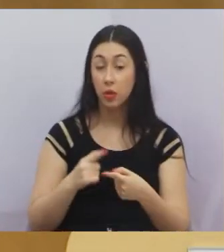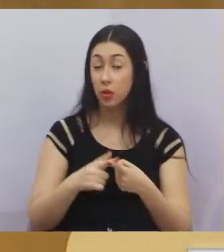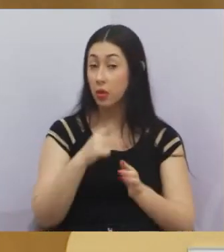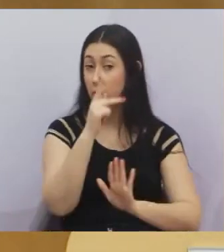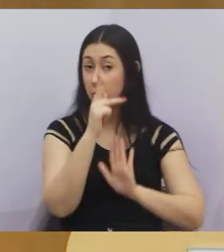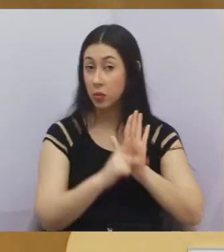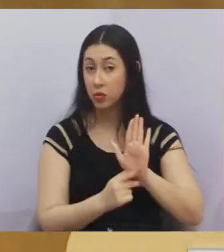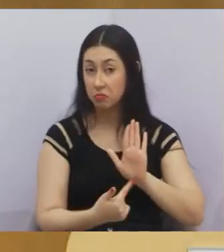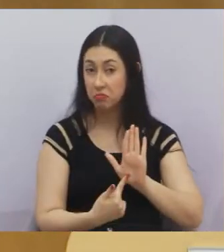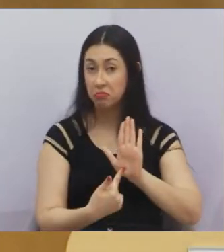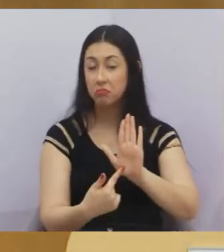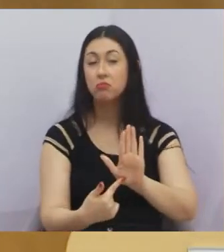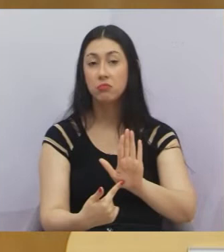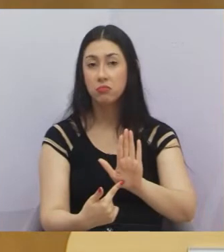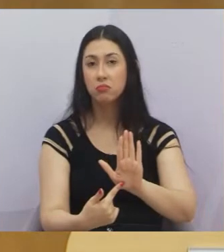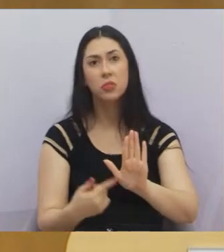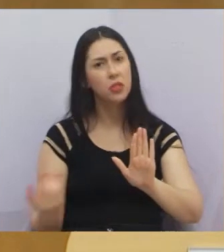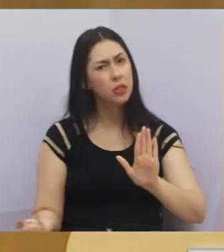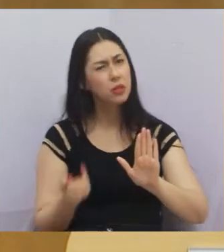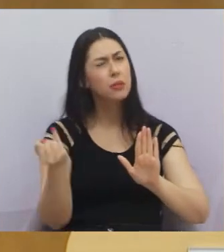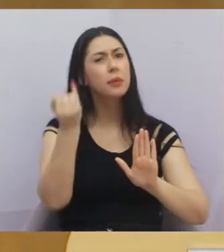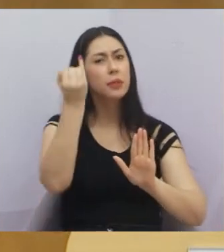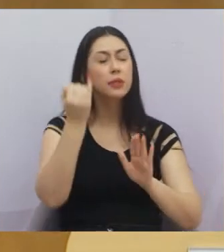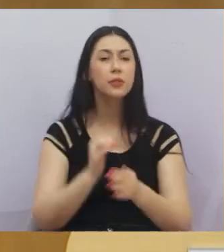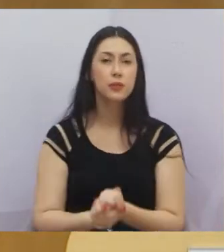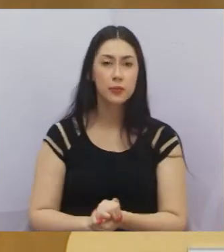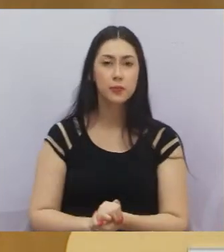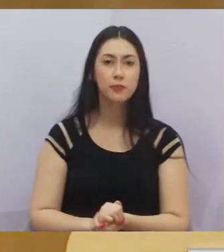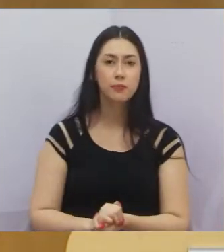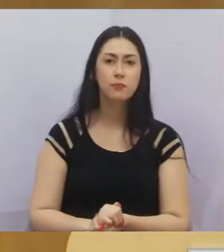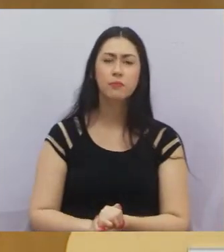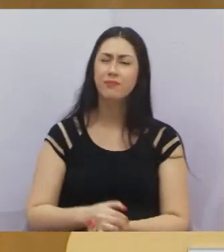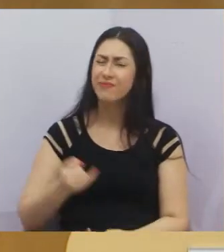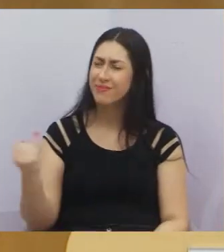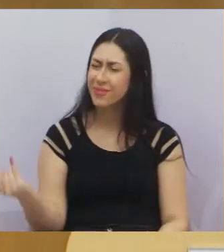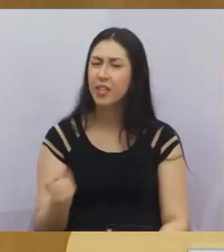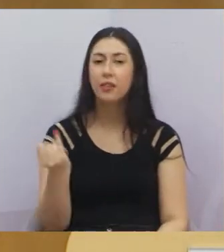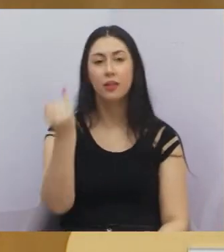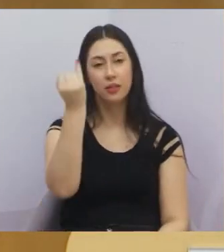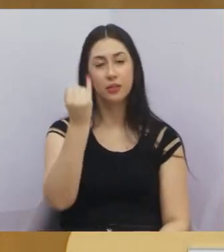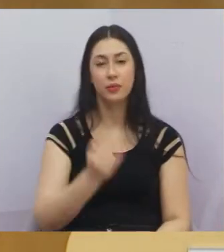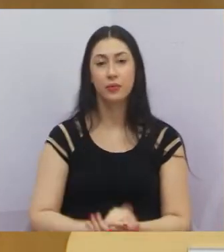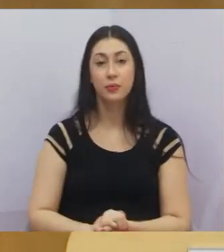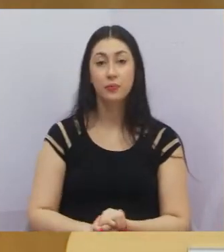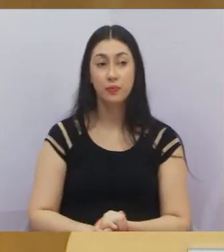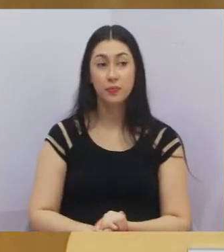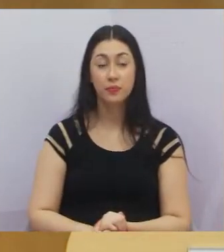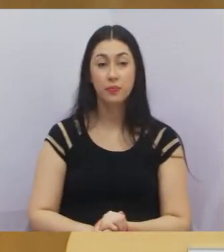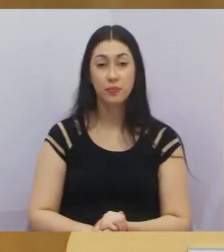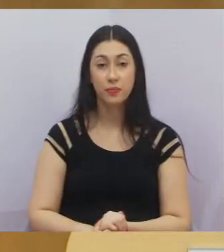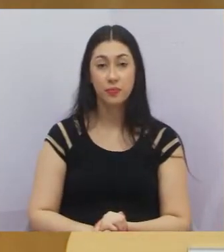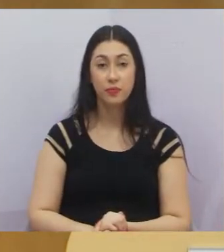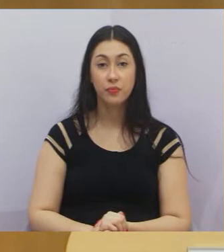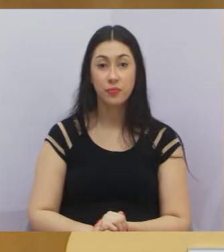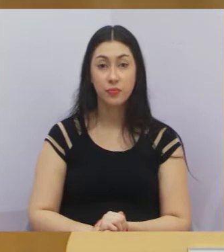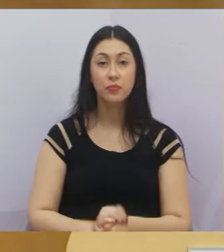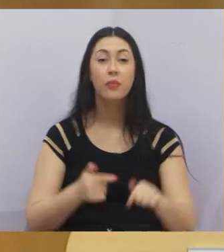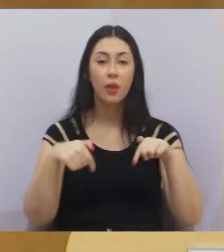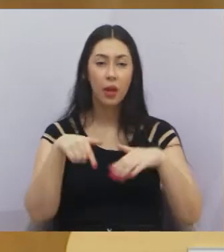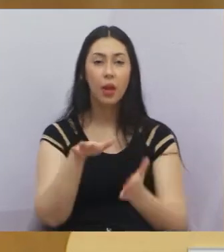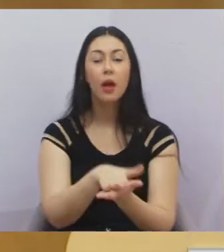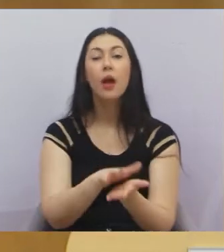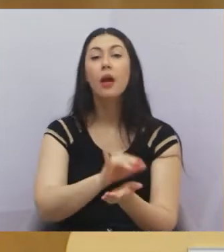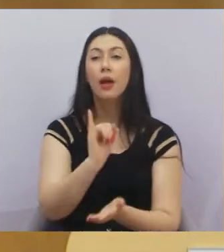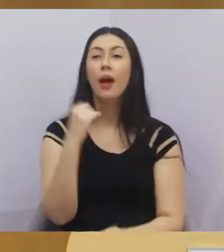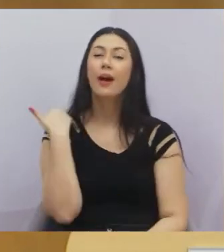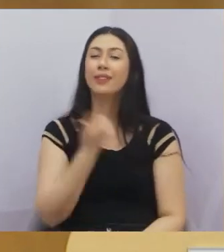projeto aqui, vereador Hernandes, ele é fundamental, um projeto importantíssimo, né, que vai estar aqui na nossa cidade.